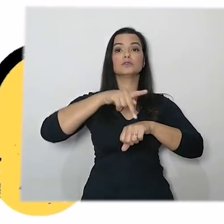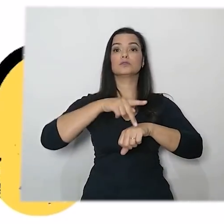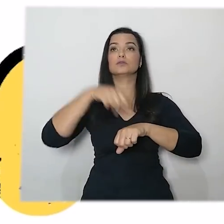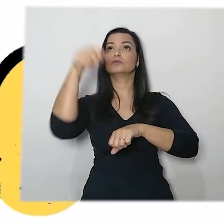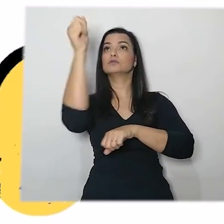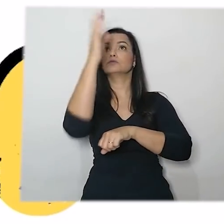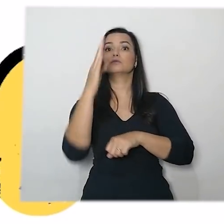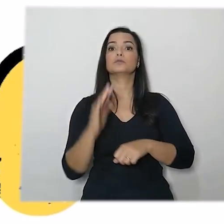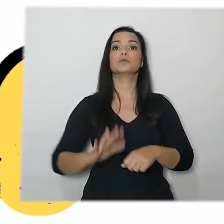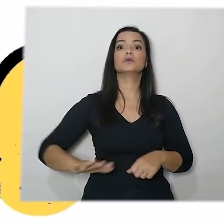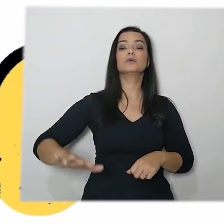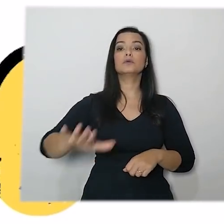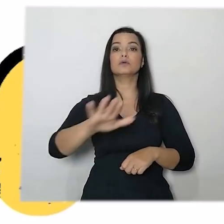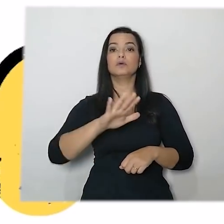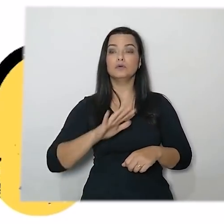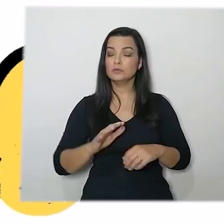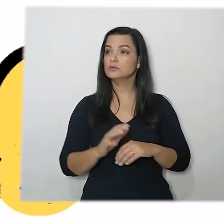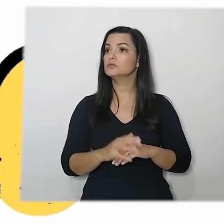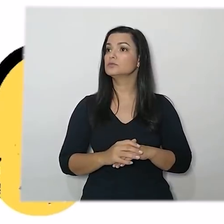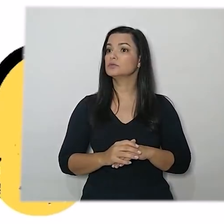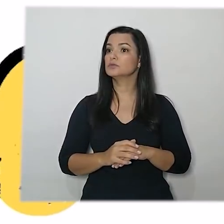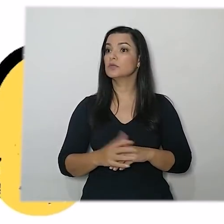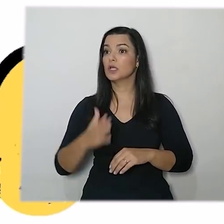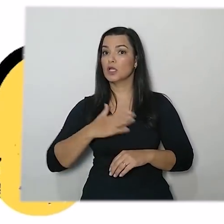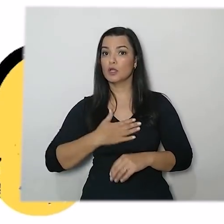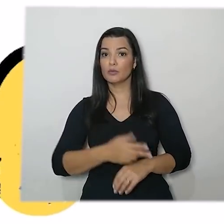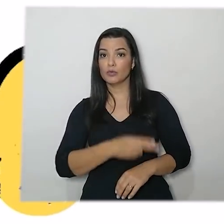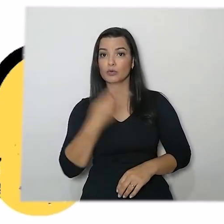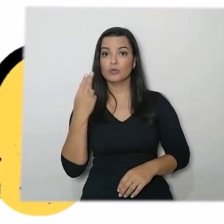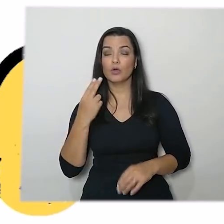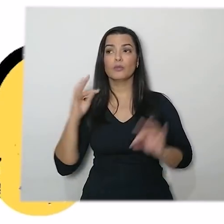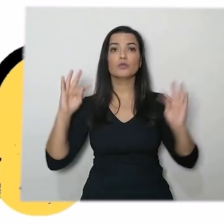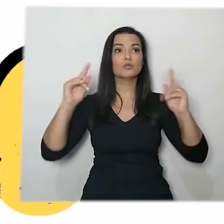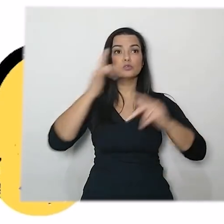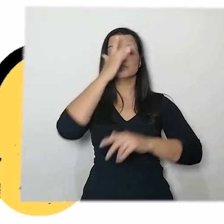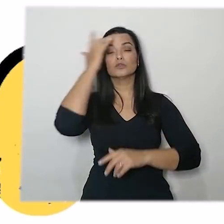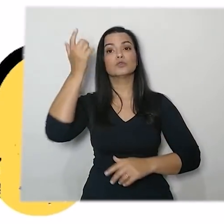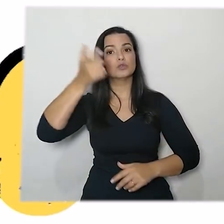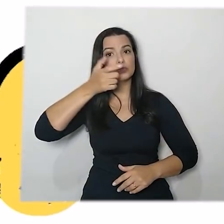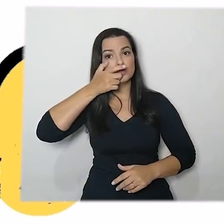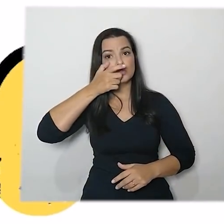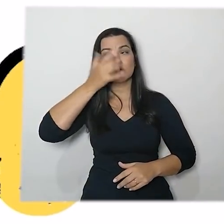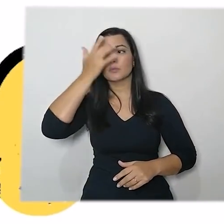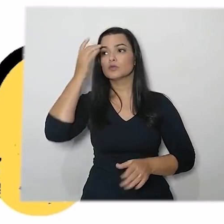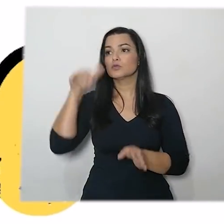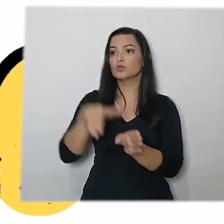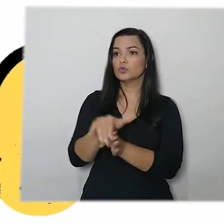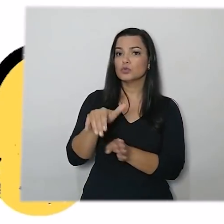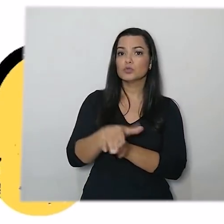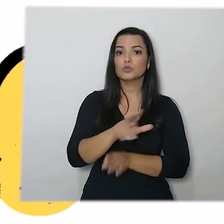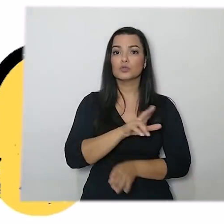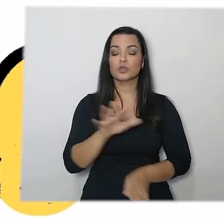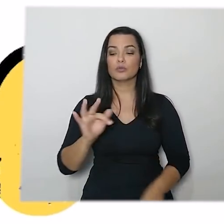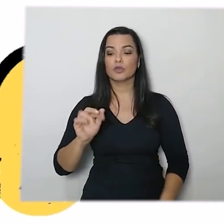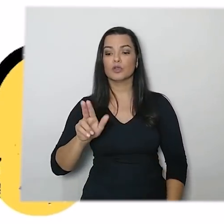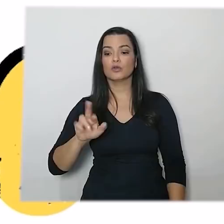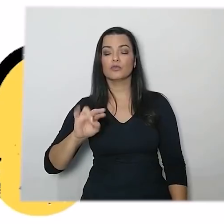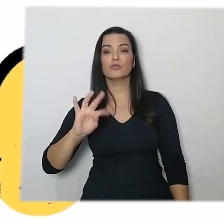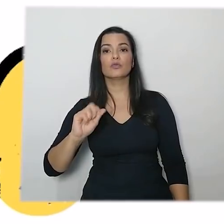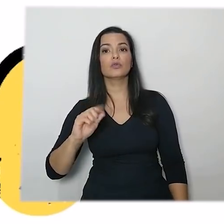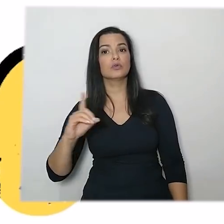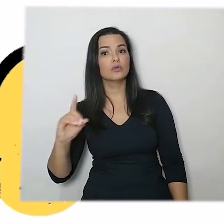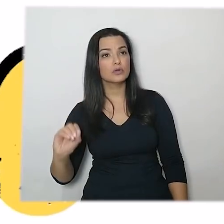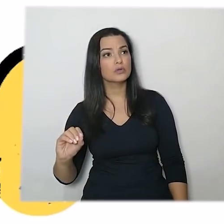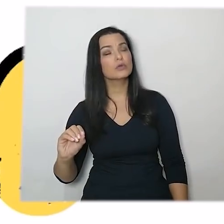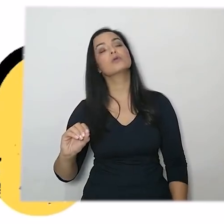de todo mundo interessado, como diria o conselheiro Furtado, quero deixar consignado